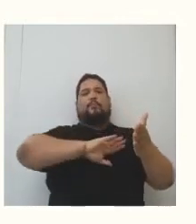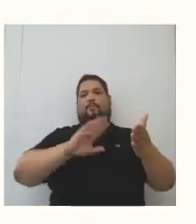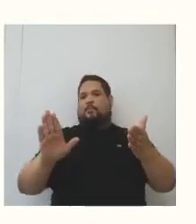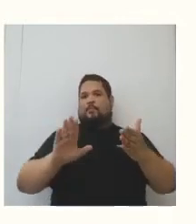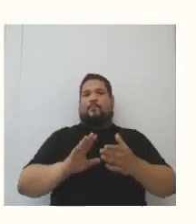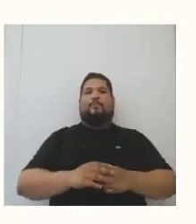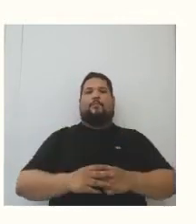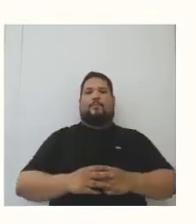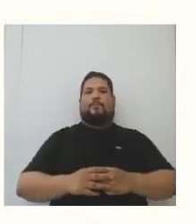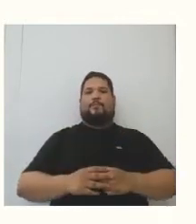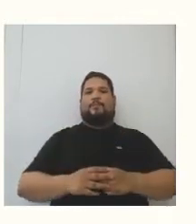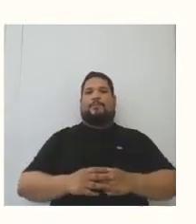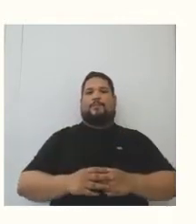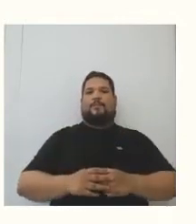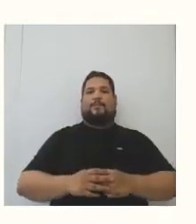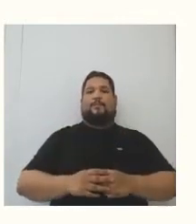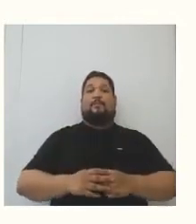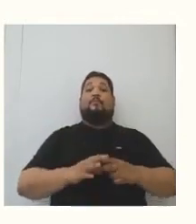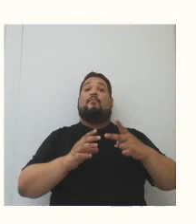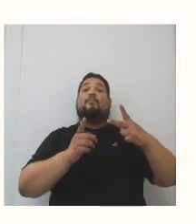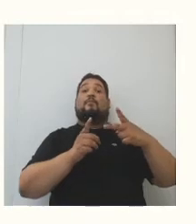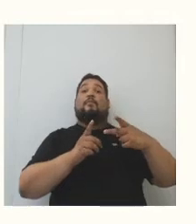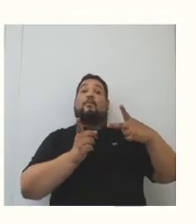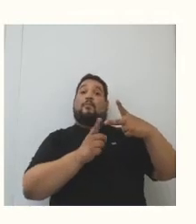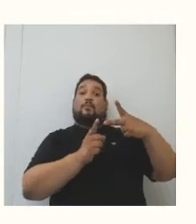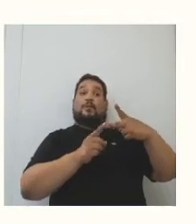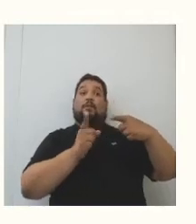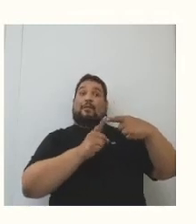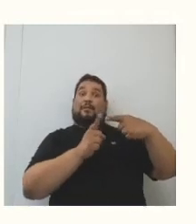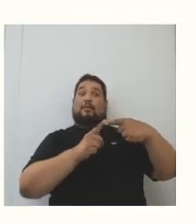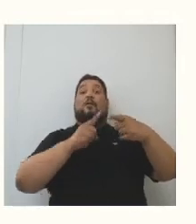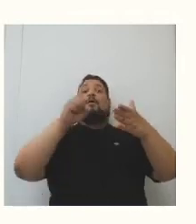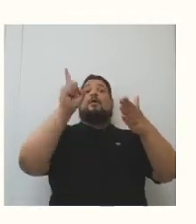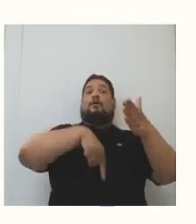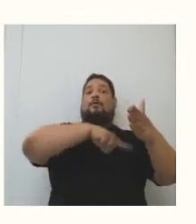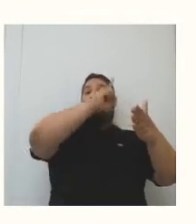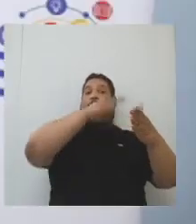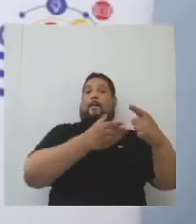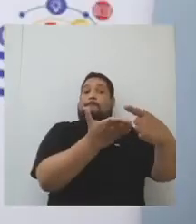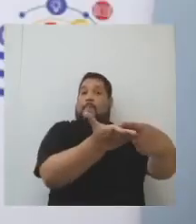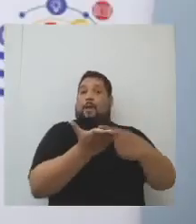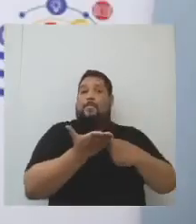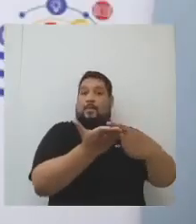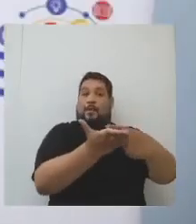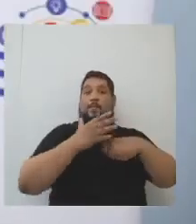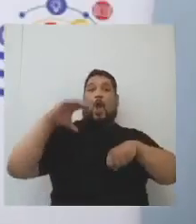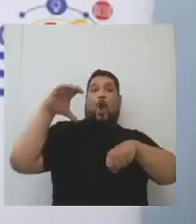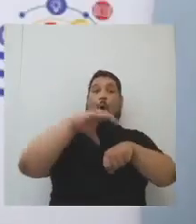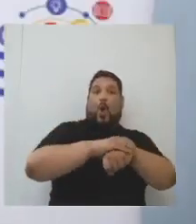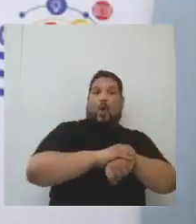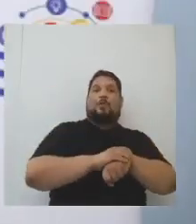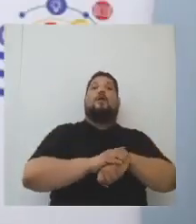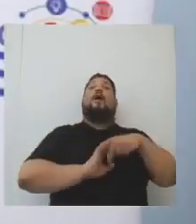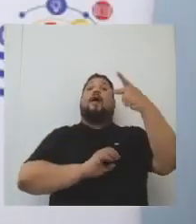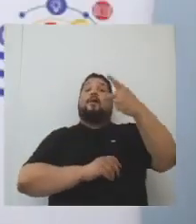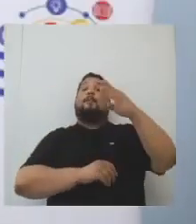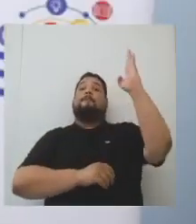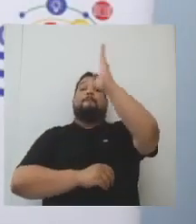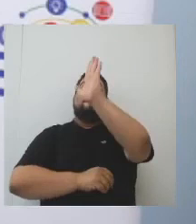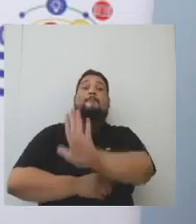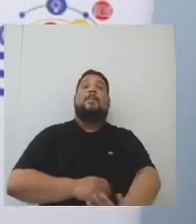fim do pacto colonial. E no momento que temos aí o fim do pacto colonial, nesse momento, a colônia